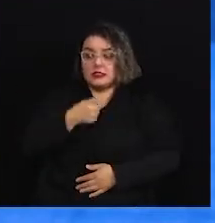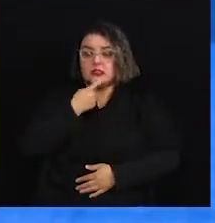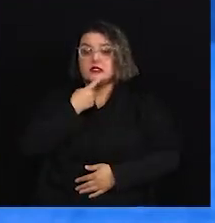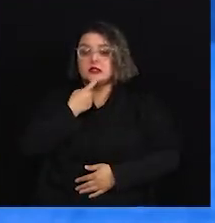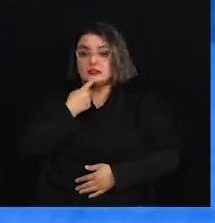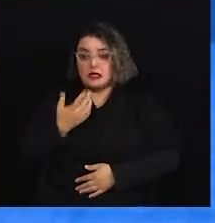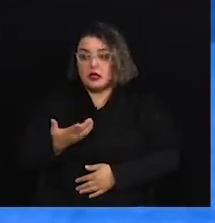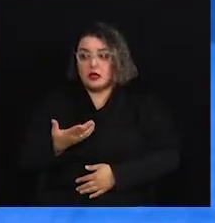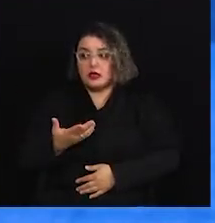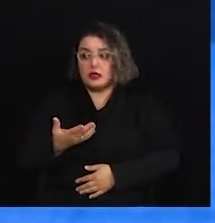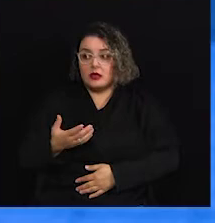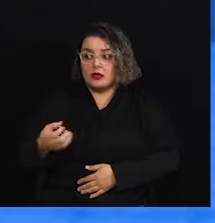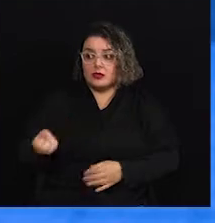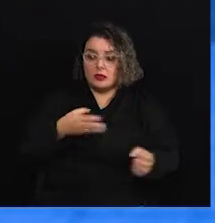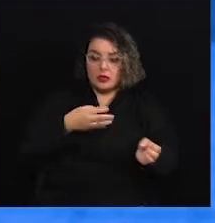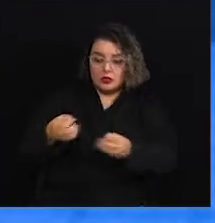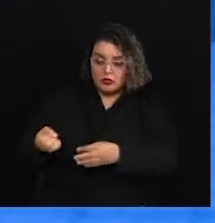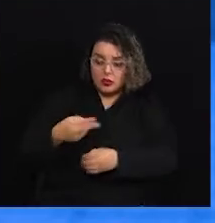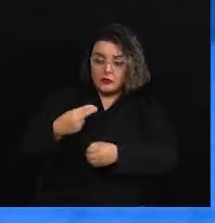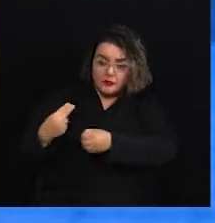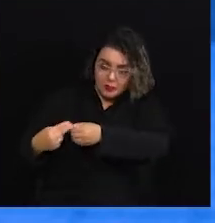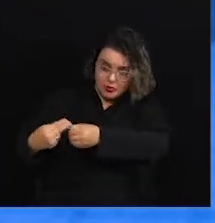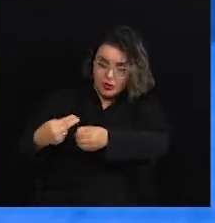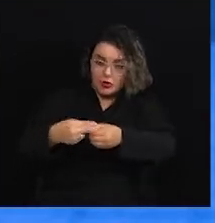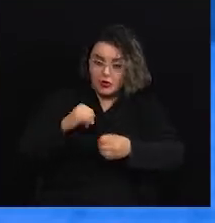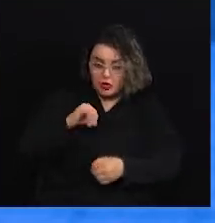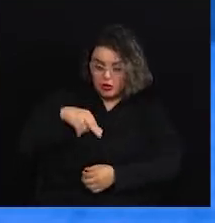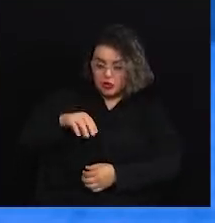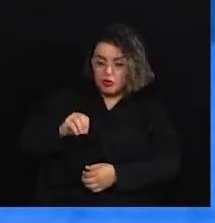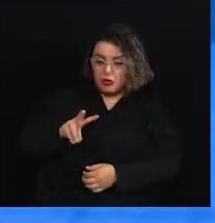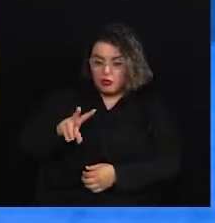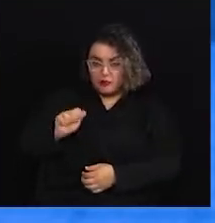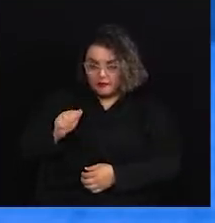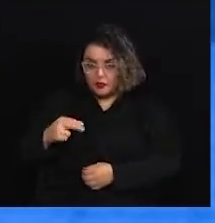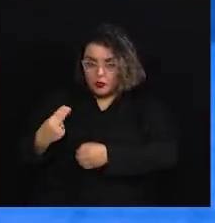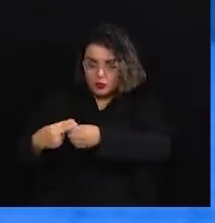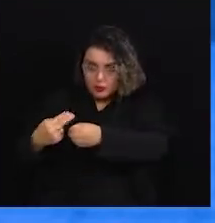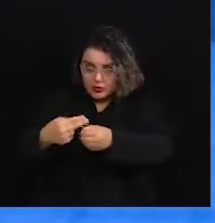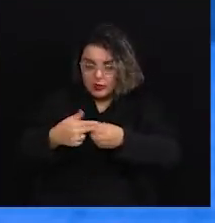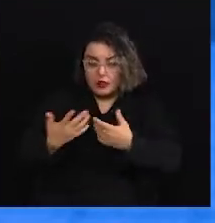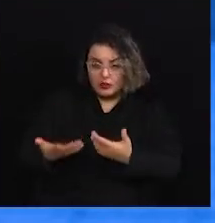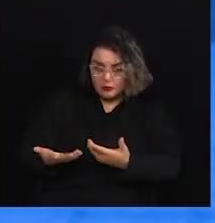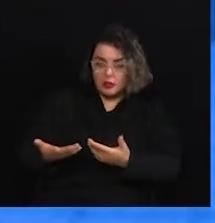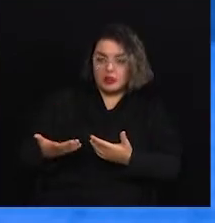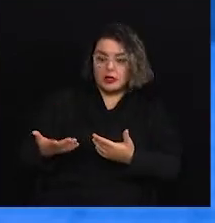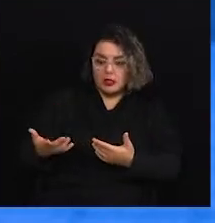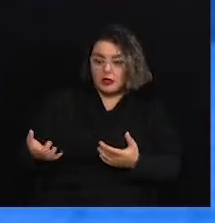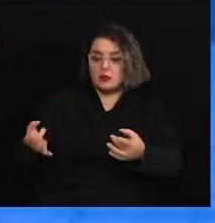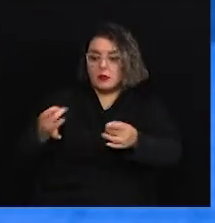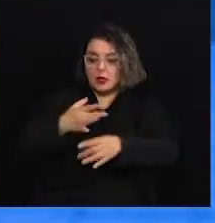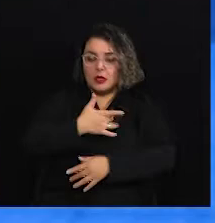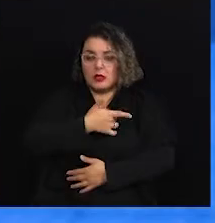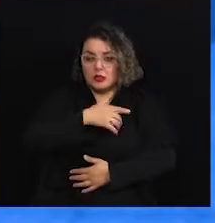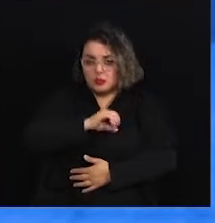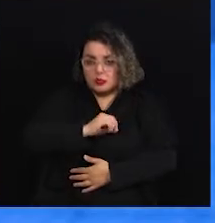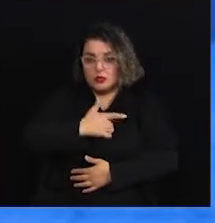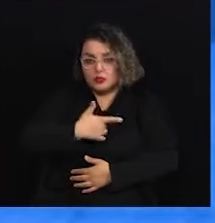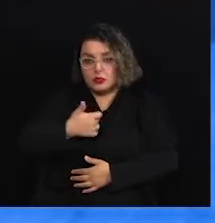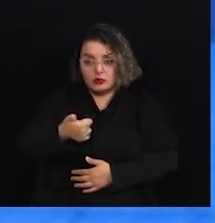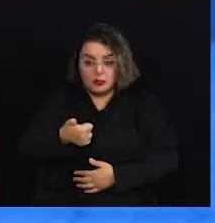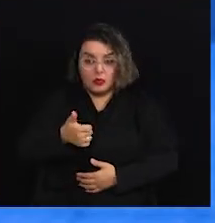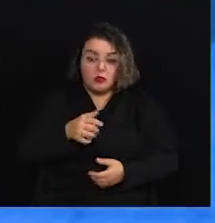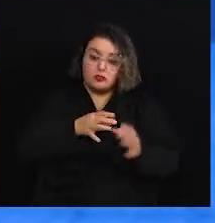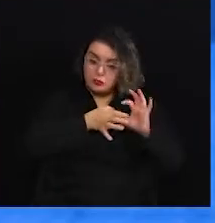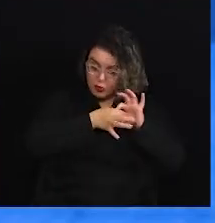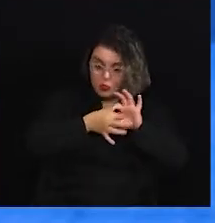de Campinas, da Inova Unicamp, que é a empresa de inovação da Unicamp, que encerrou 2021, apesar